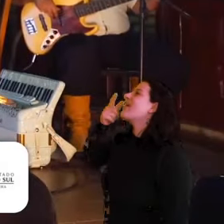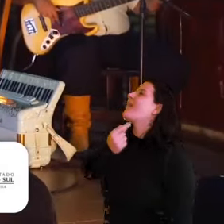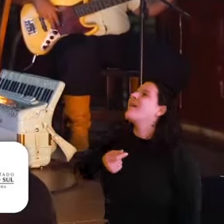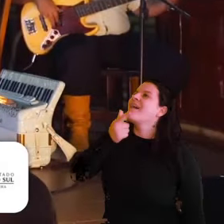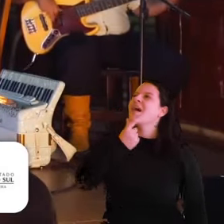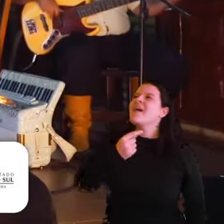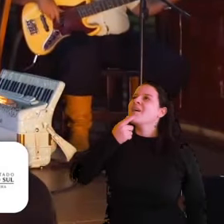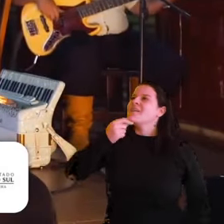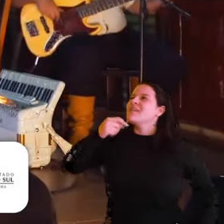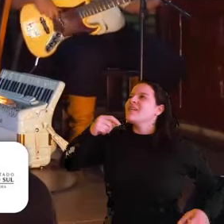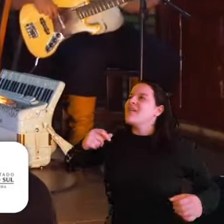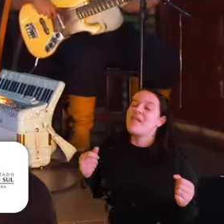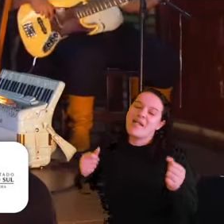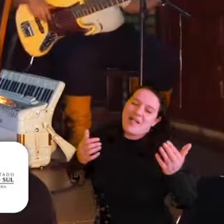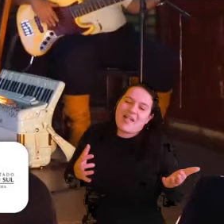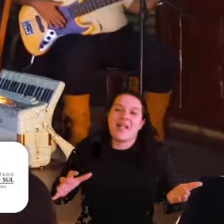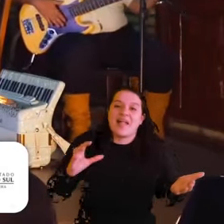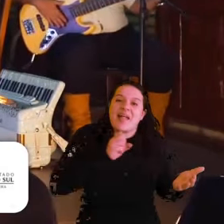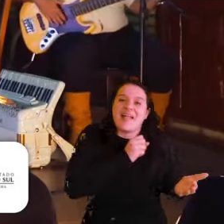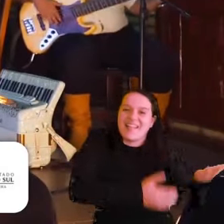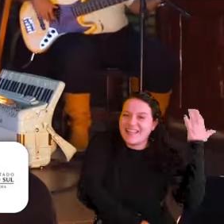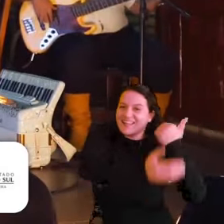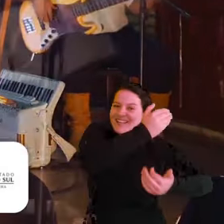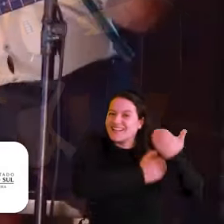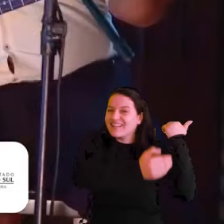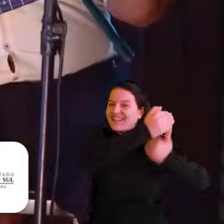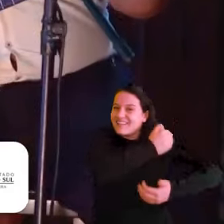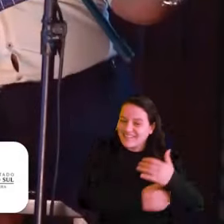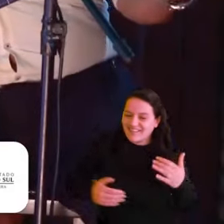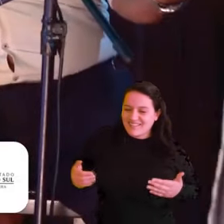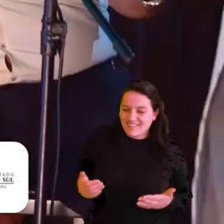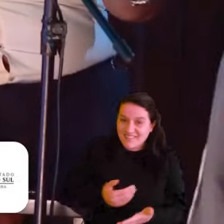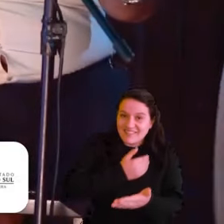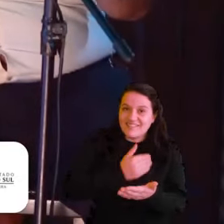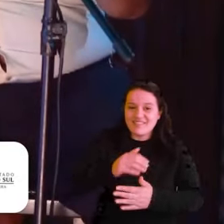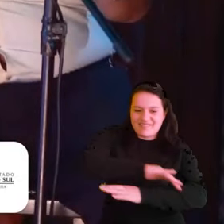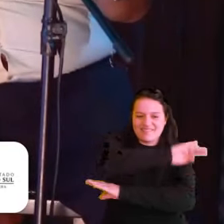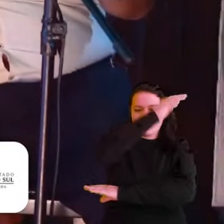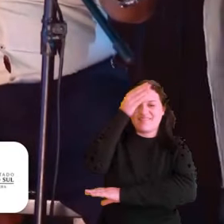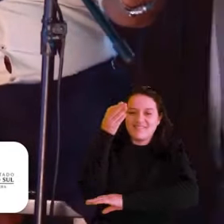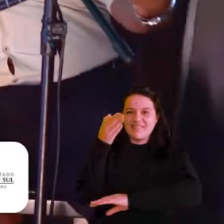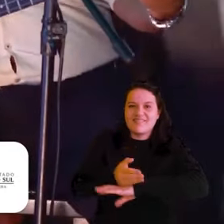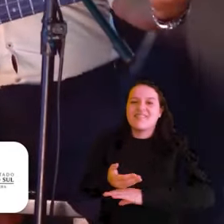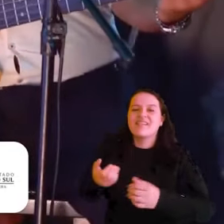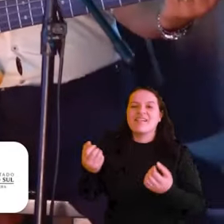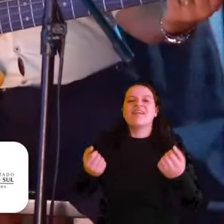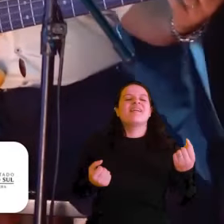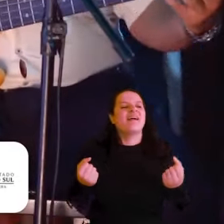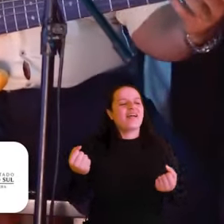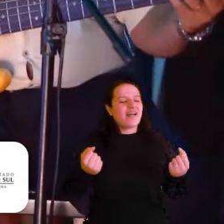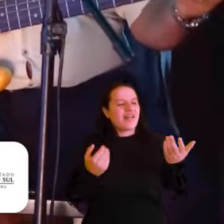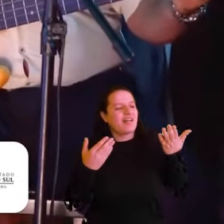Mas a gaita sua china é que esse amor de gemido começa sempre no frete, no namoro de